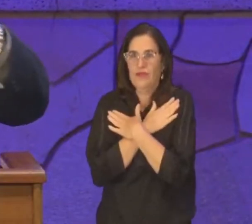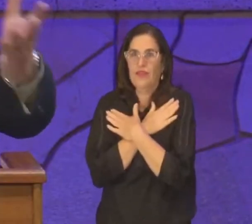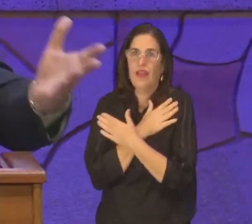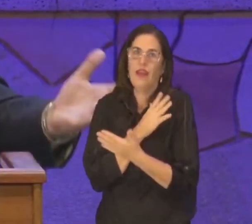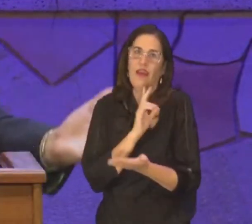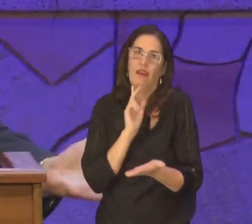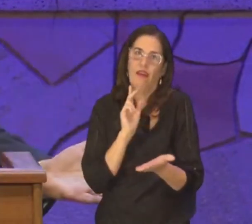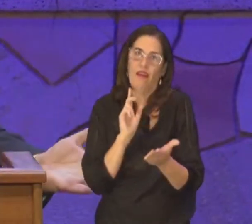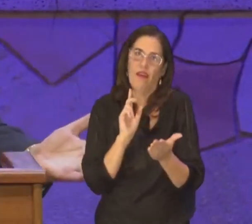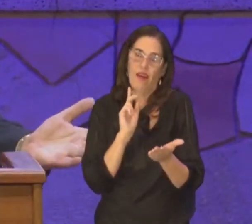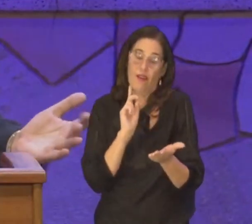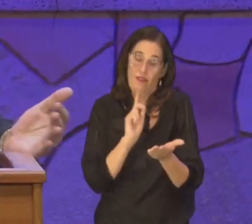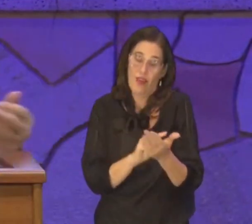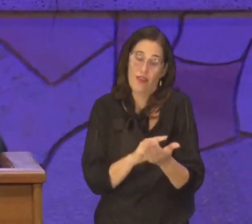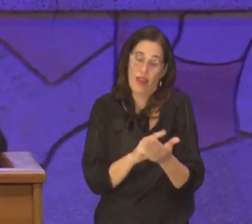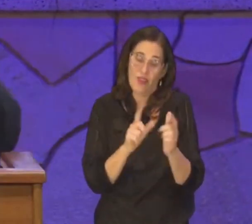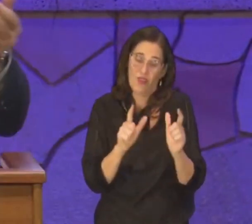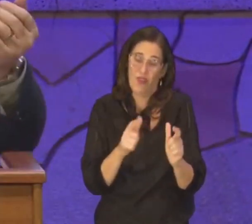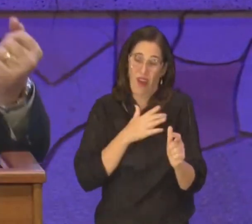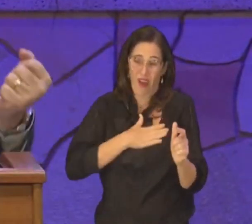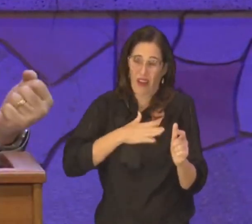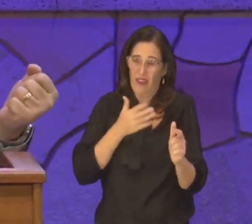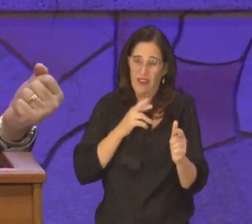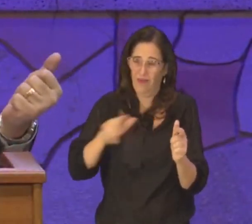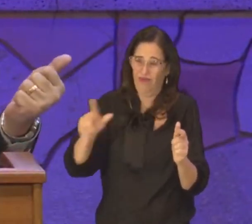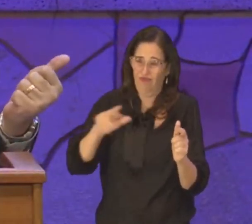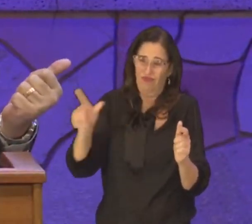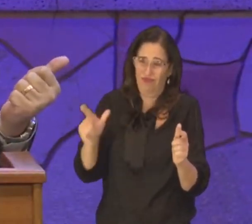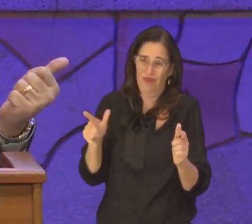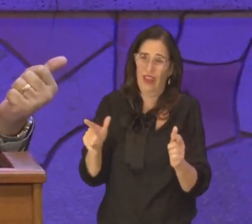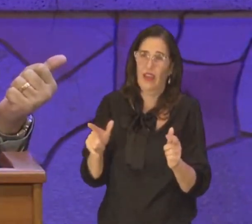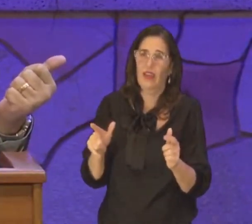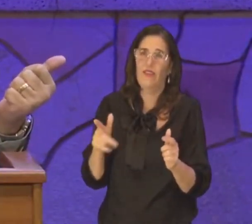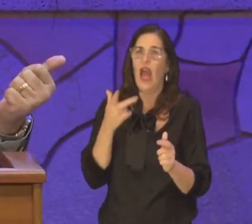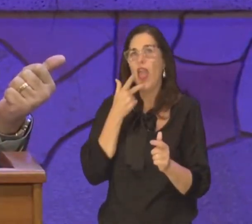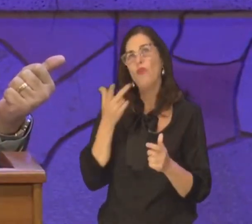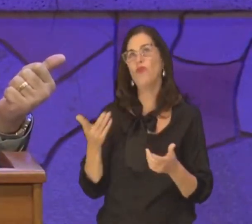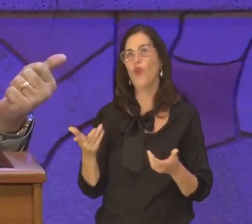fato, não é um local bom, agradável. Ninguém fala que vai passear no cemitério.